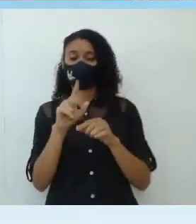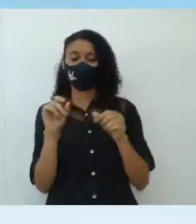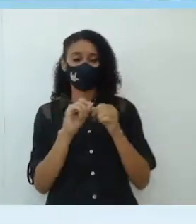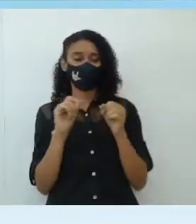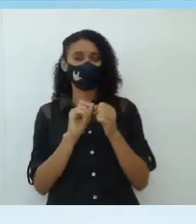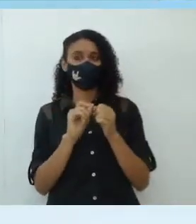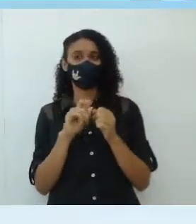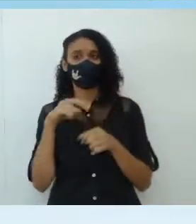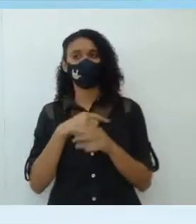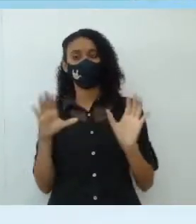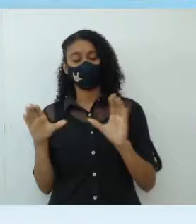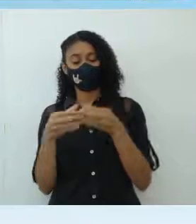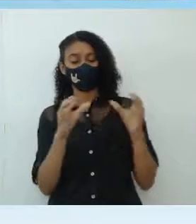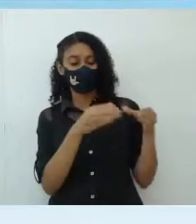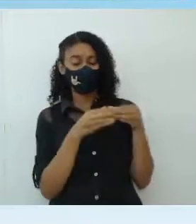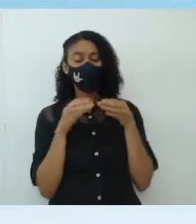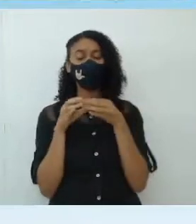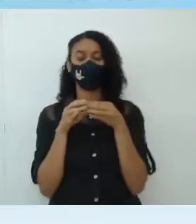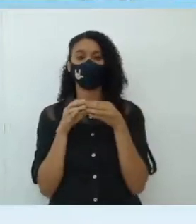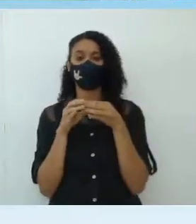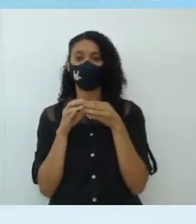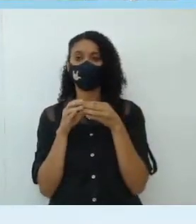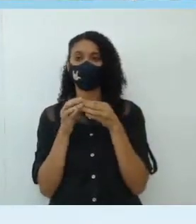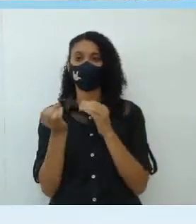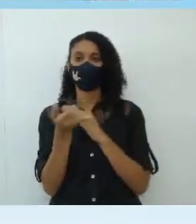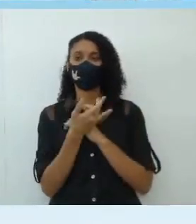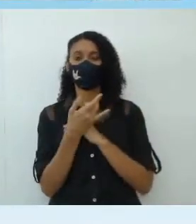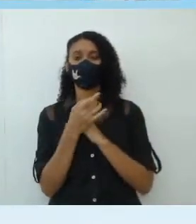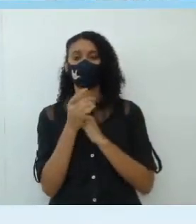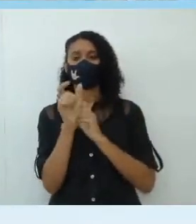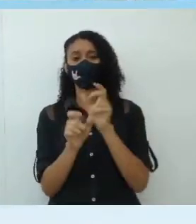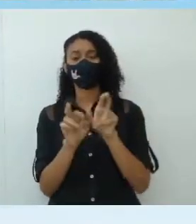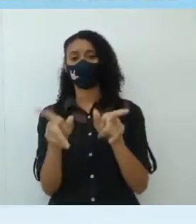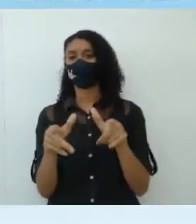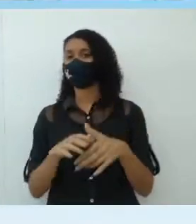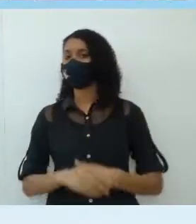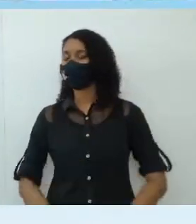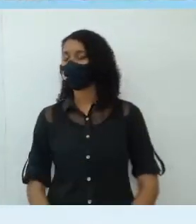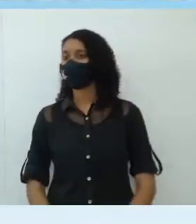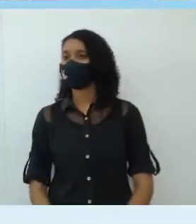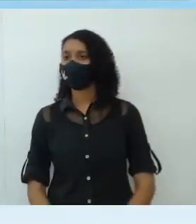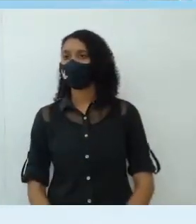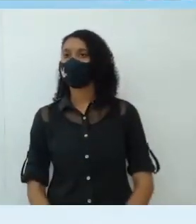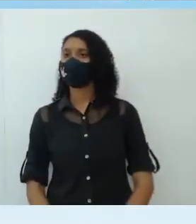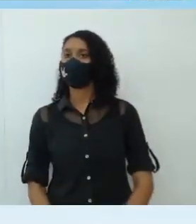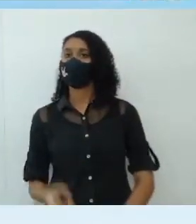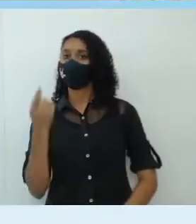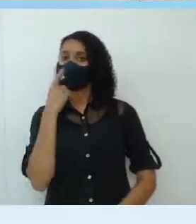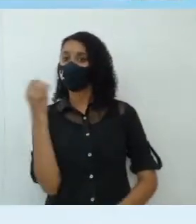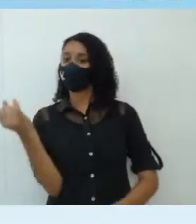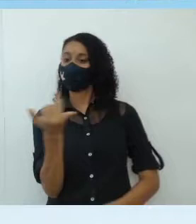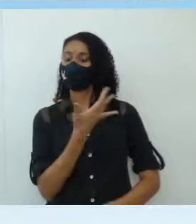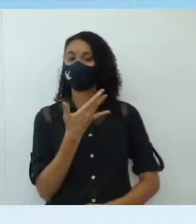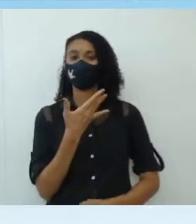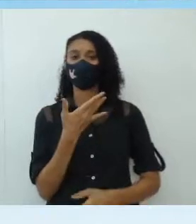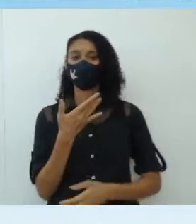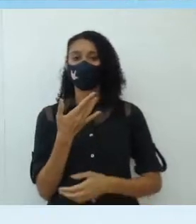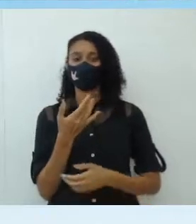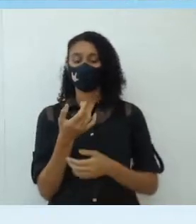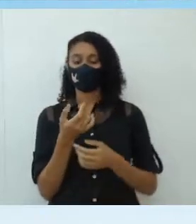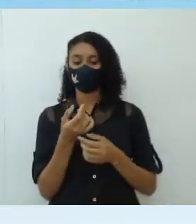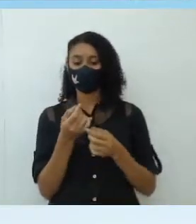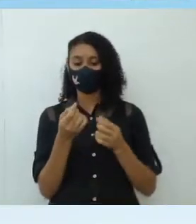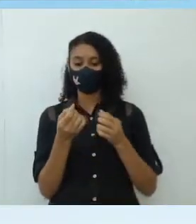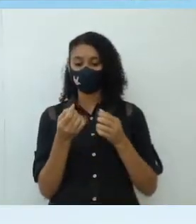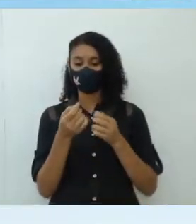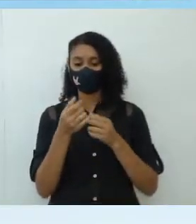fazer, a gente agrupa quantidades de formas diferentes. Então, imagine que eu estou contando grãos de feijão. 10 unidades